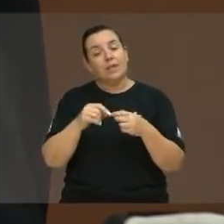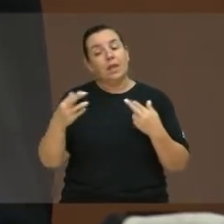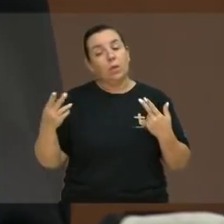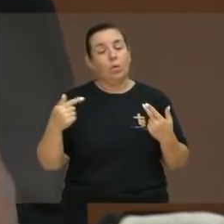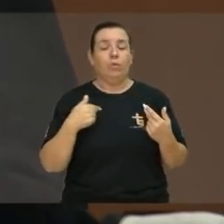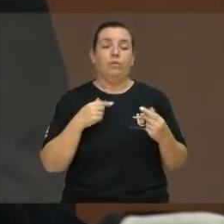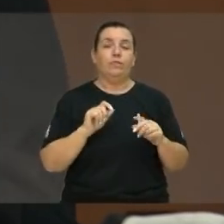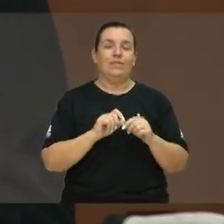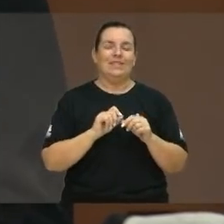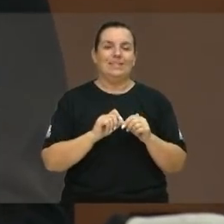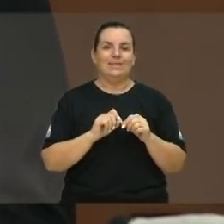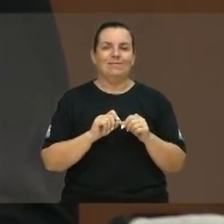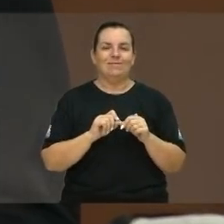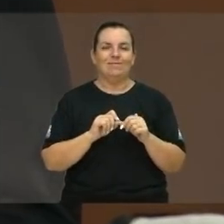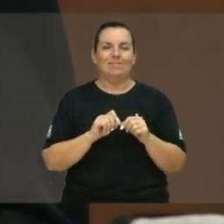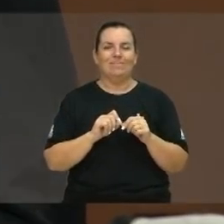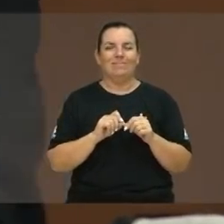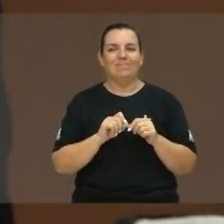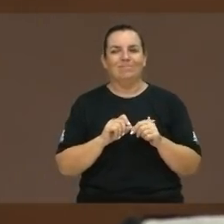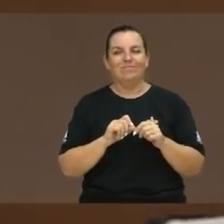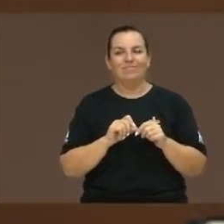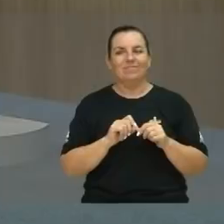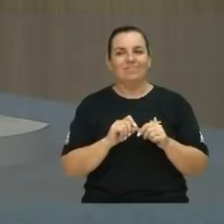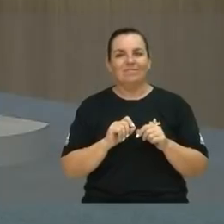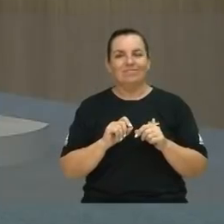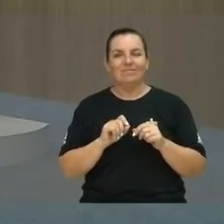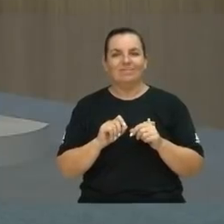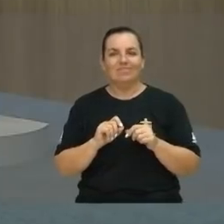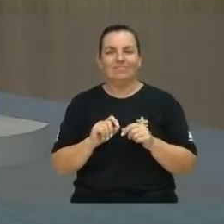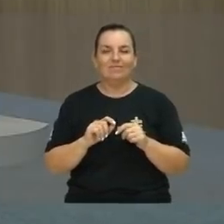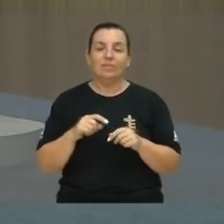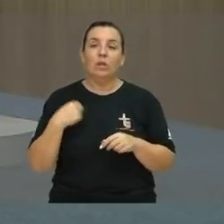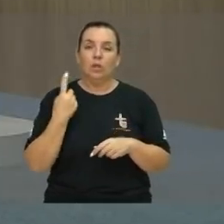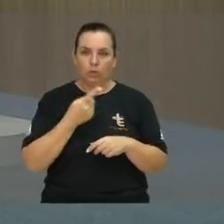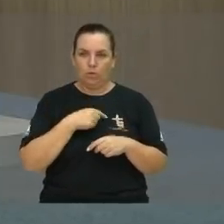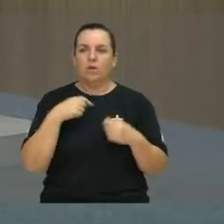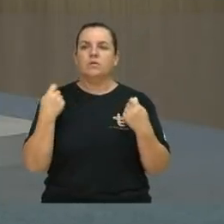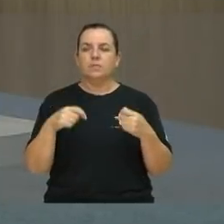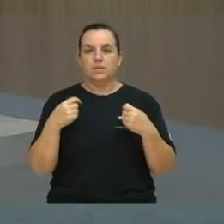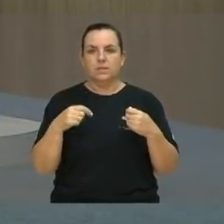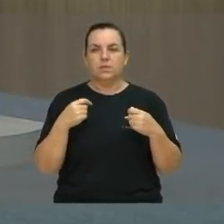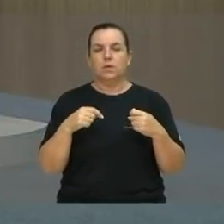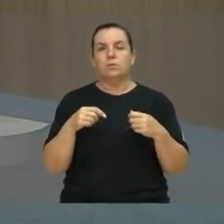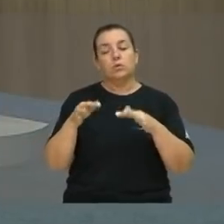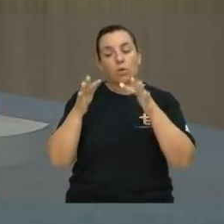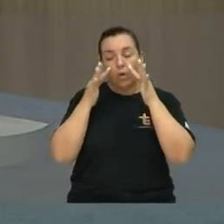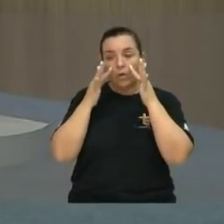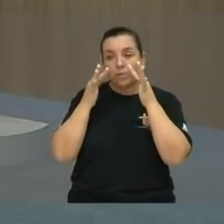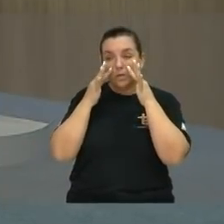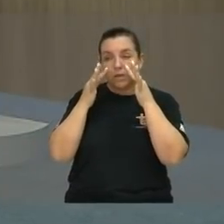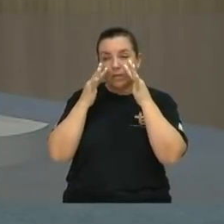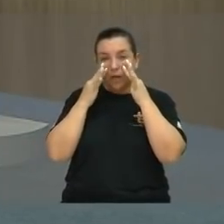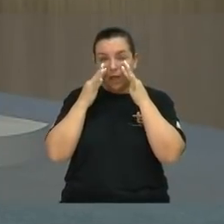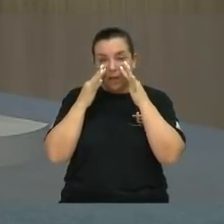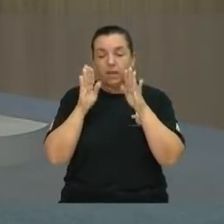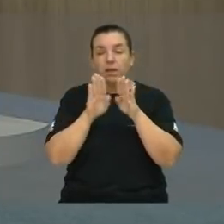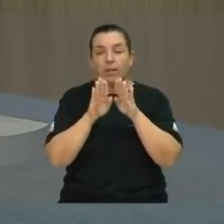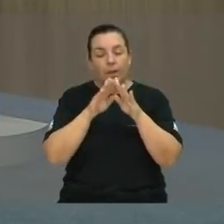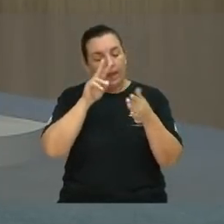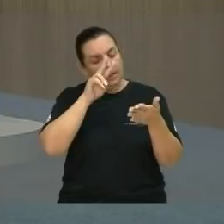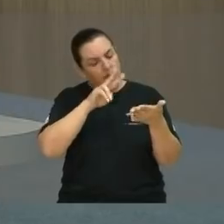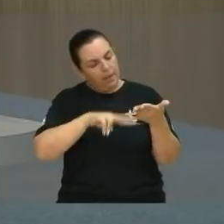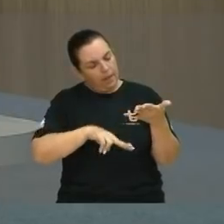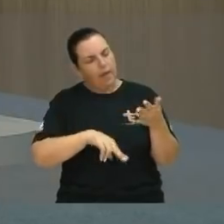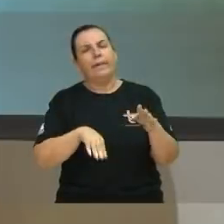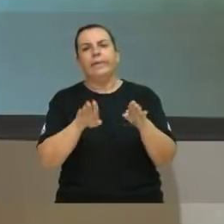aqui nós somos chamados a observar a ler ea